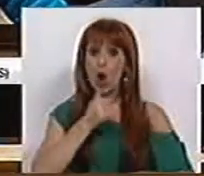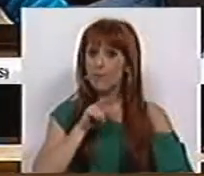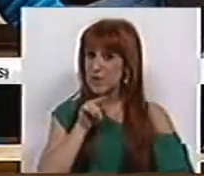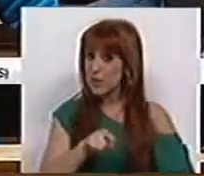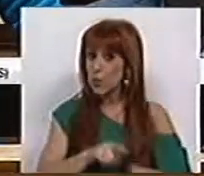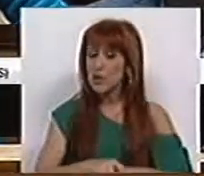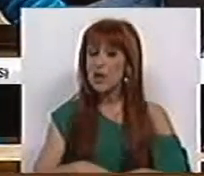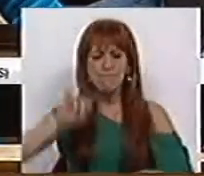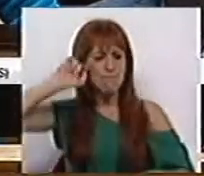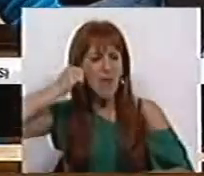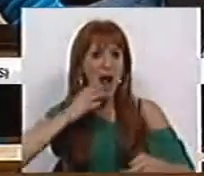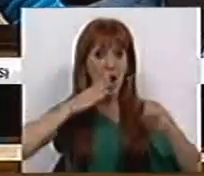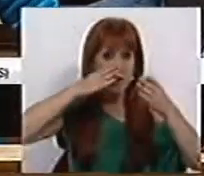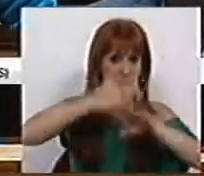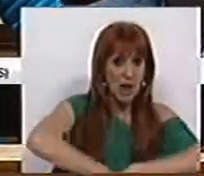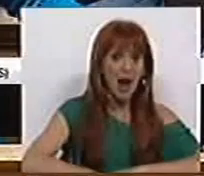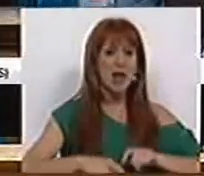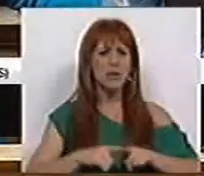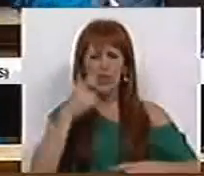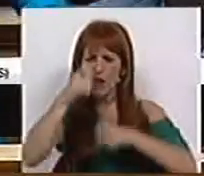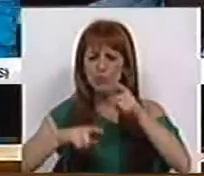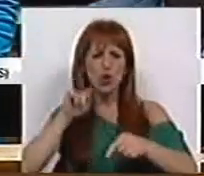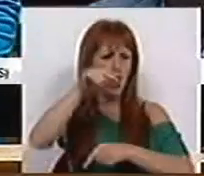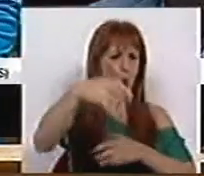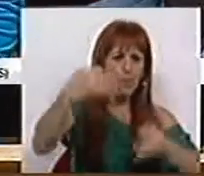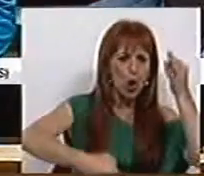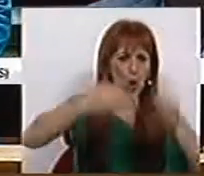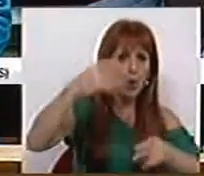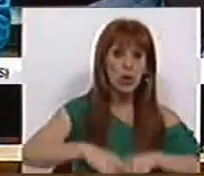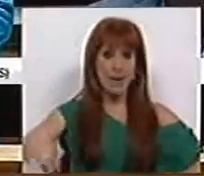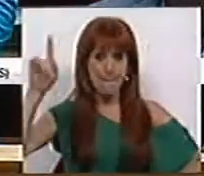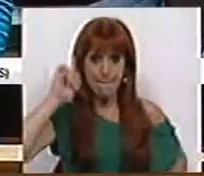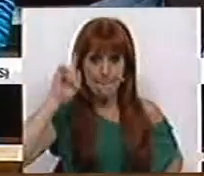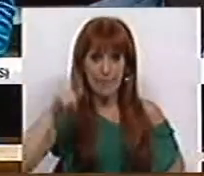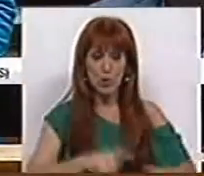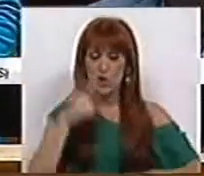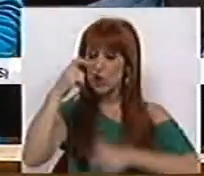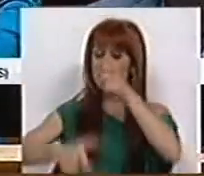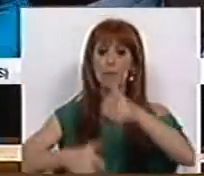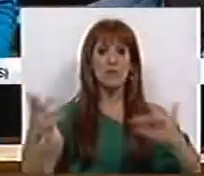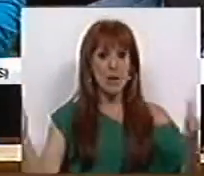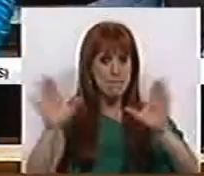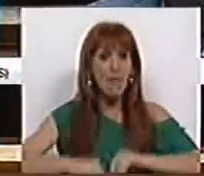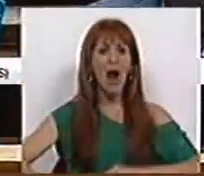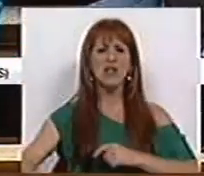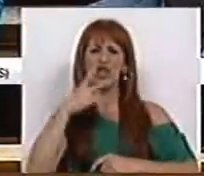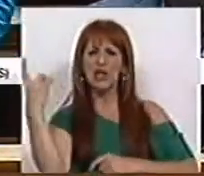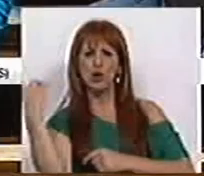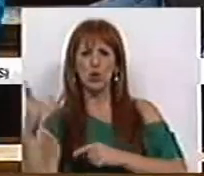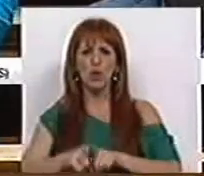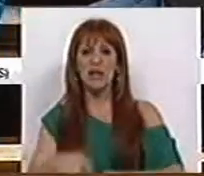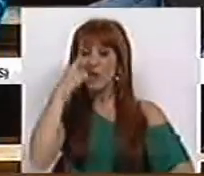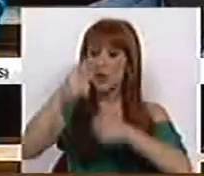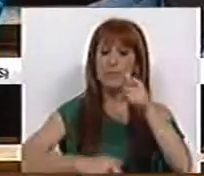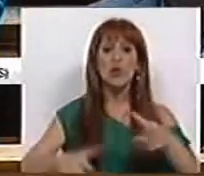opção prejudica o acesso das populações aos tribunais sobretudo das populações mais isoladas